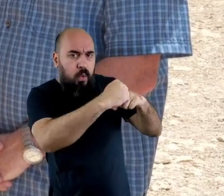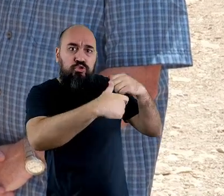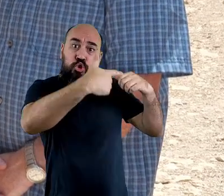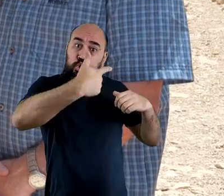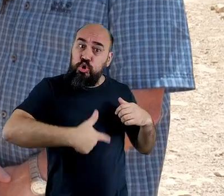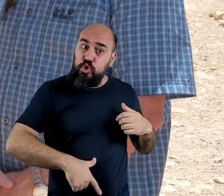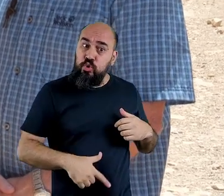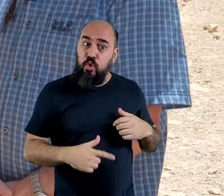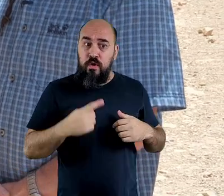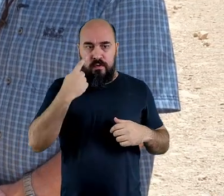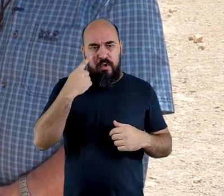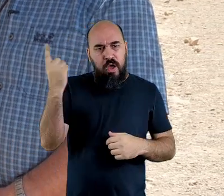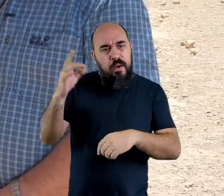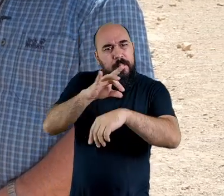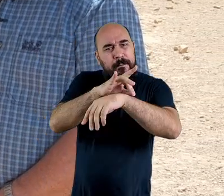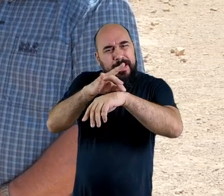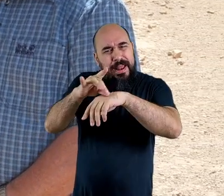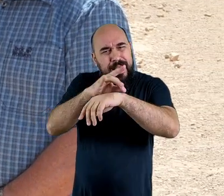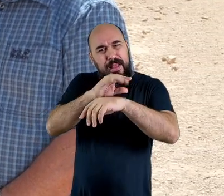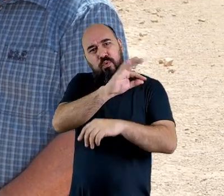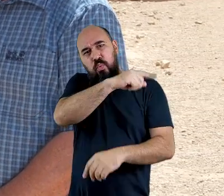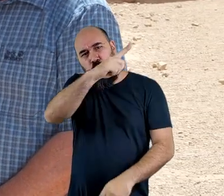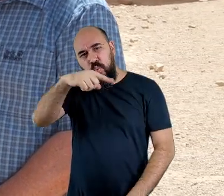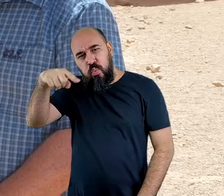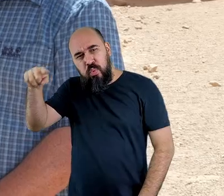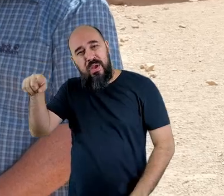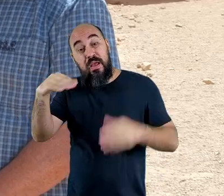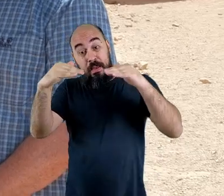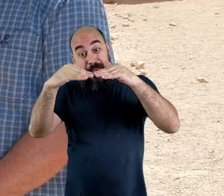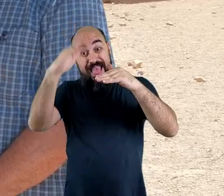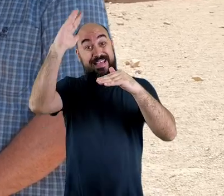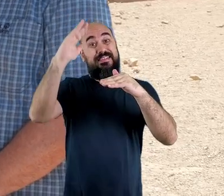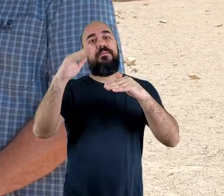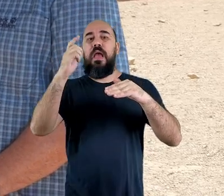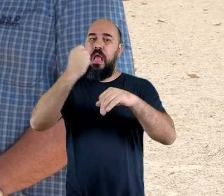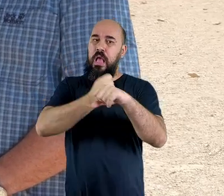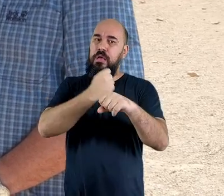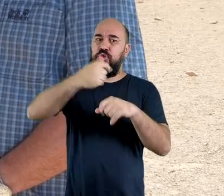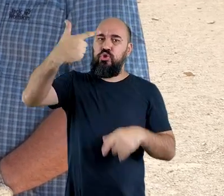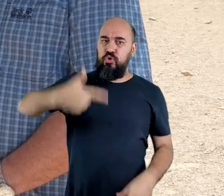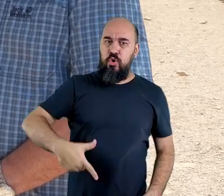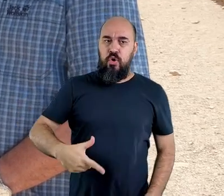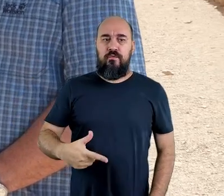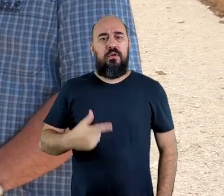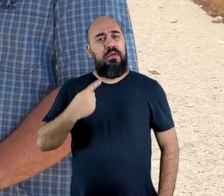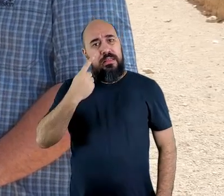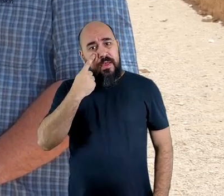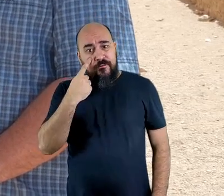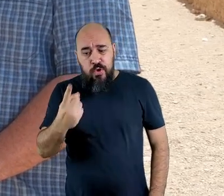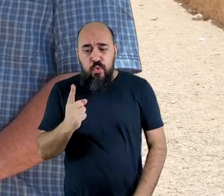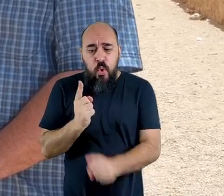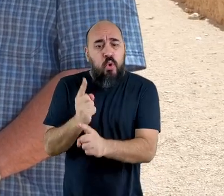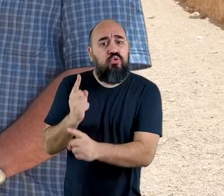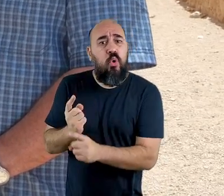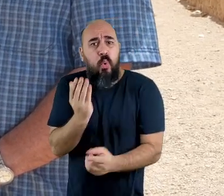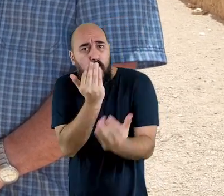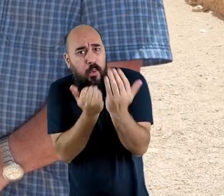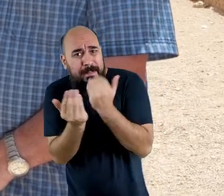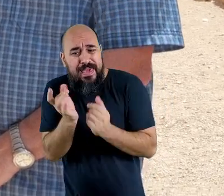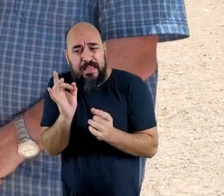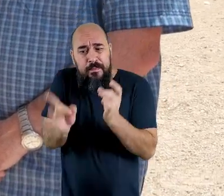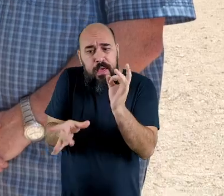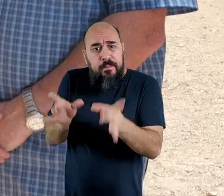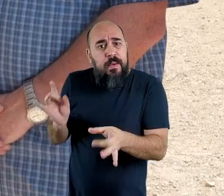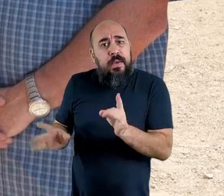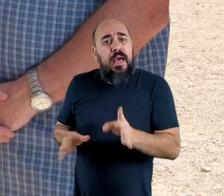desse armazém. E, evidentemente, que a cerâmica e também as sementes que foram encontrados aqui, o resto de alimento, nos